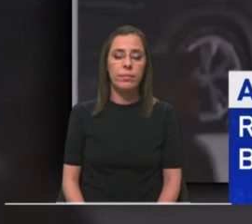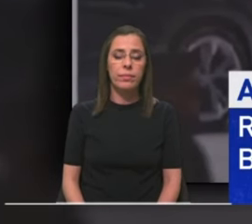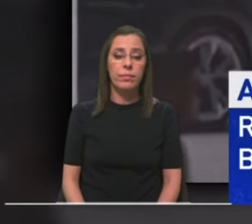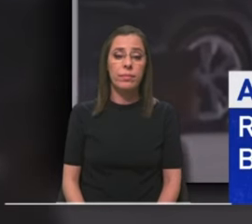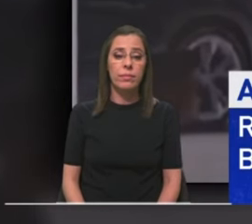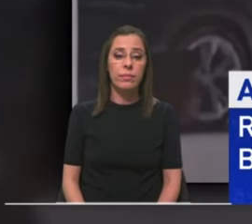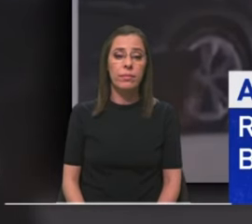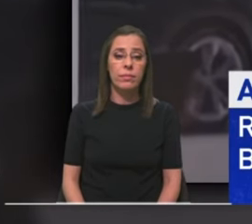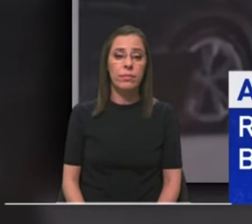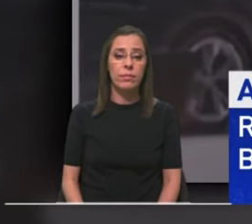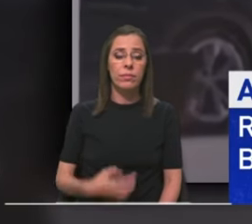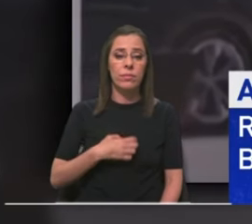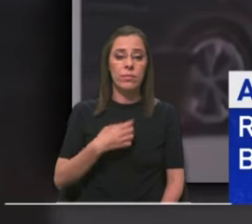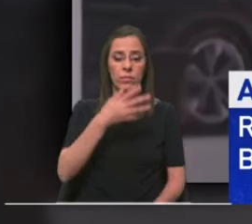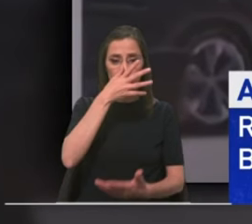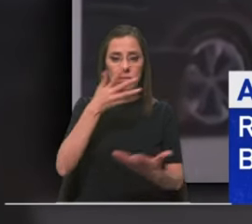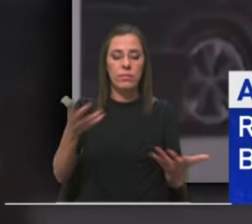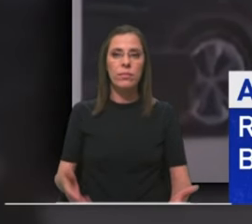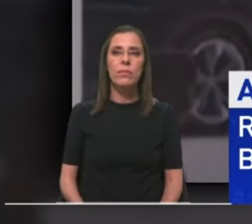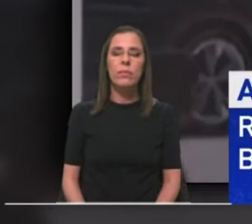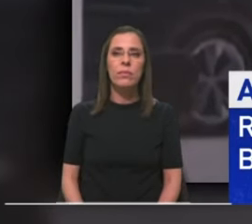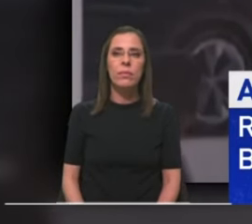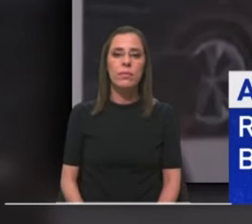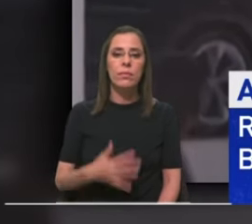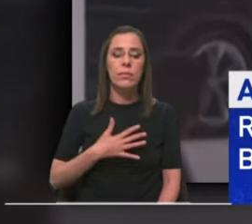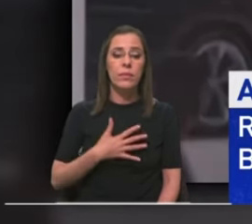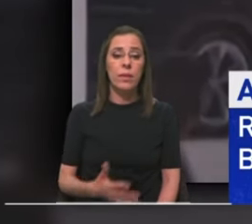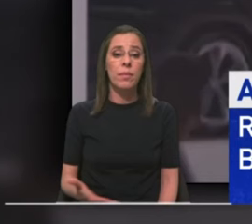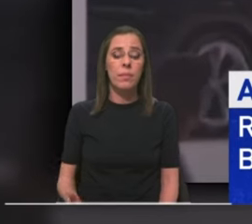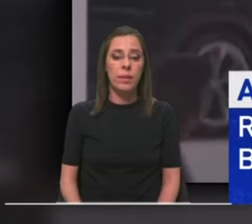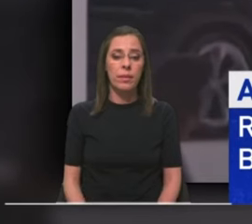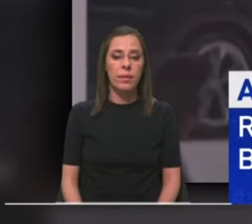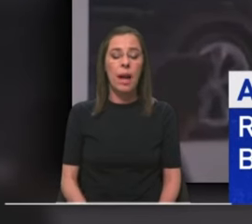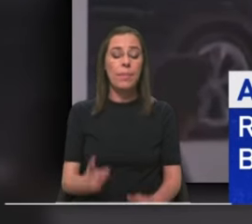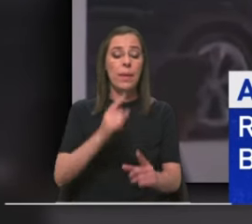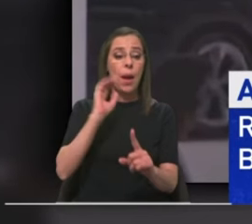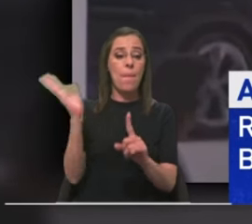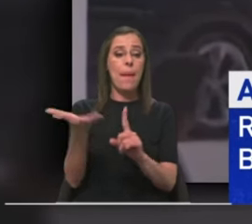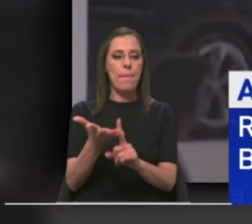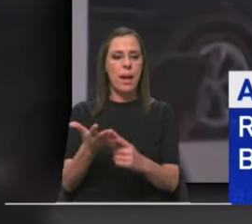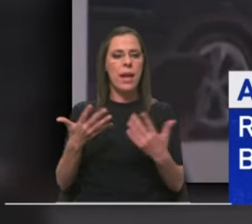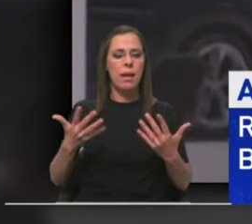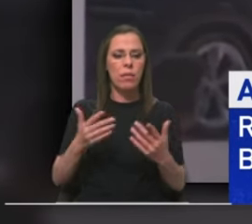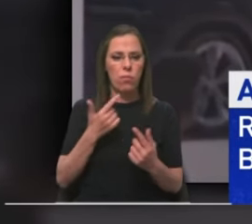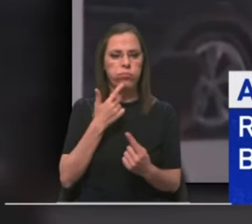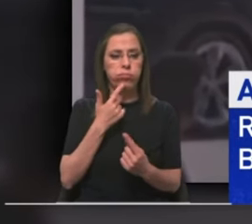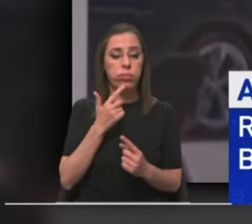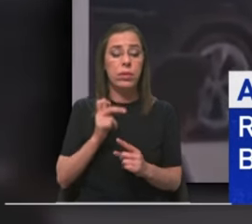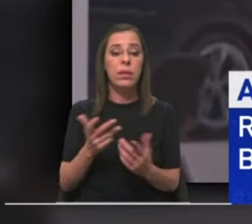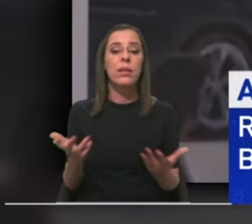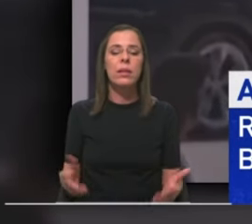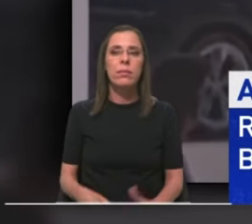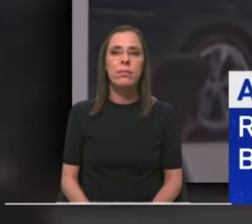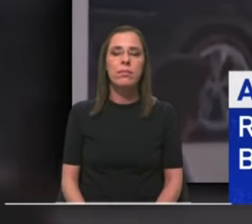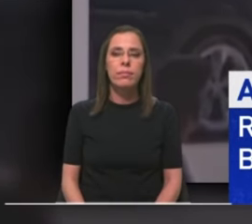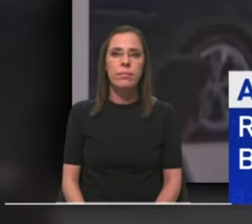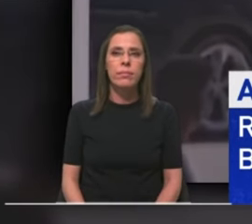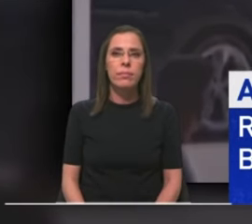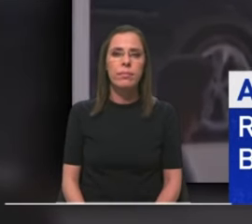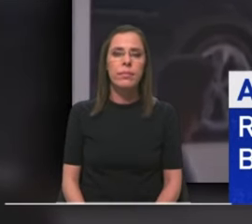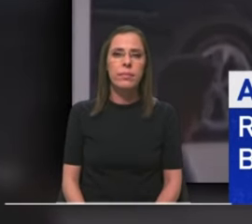Eu sinto-me muito embaixo, acho que é uma pena bastante pesada e acho que